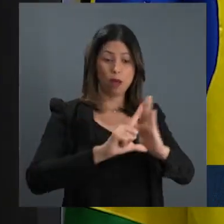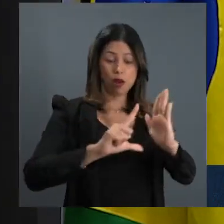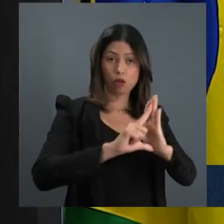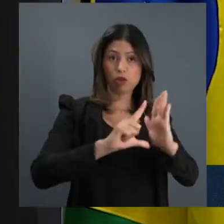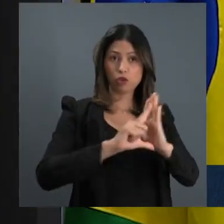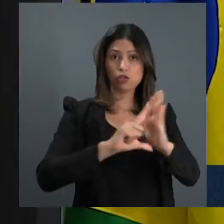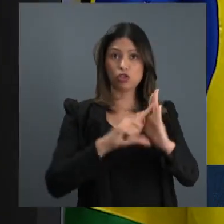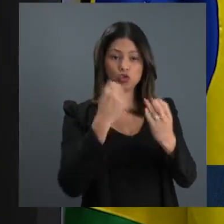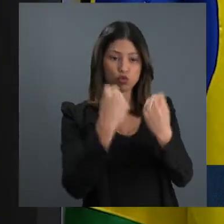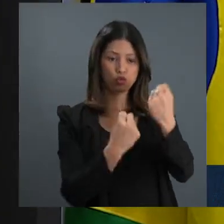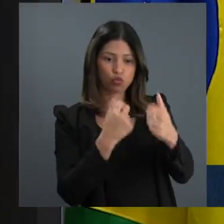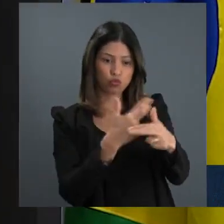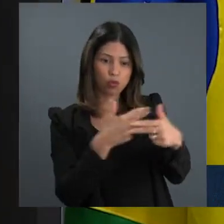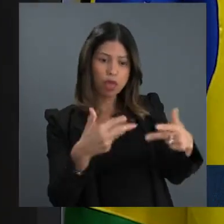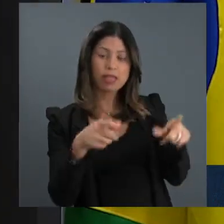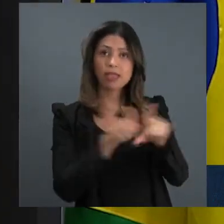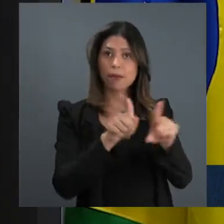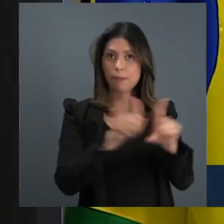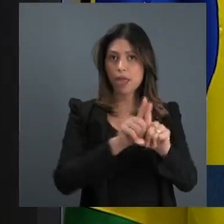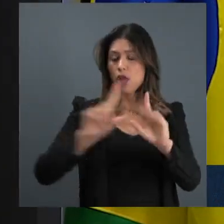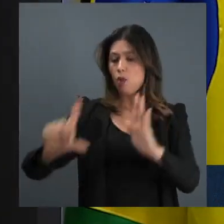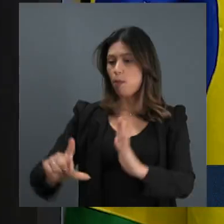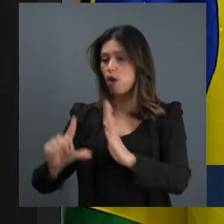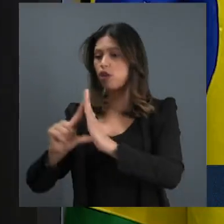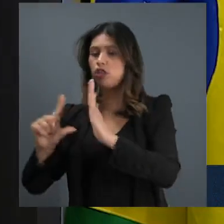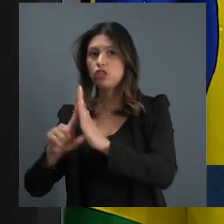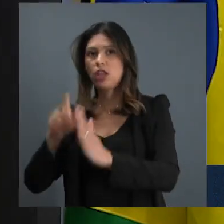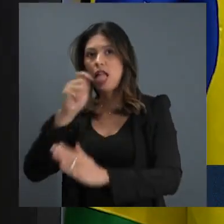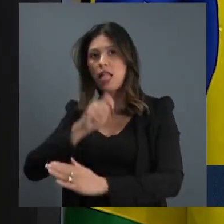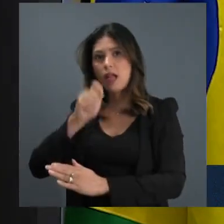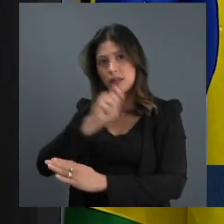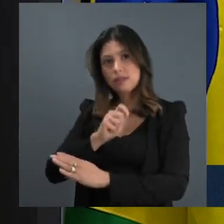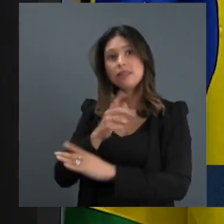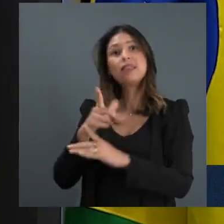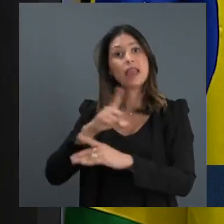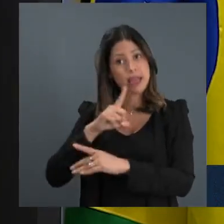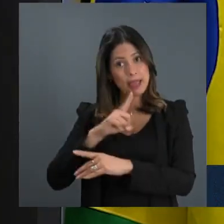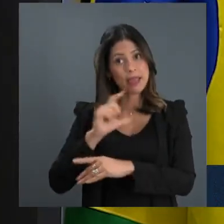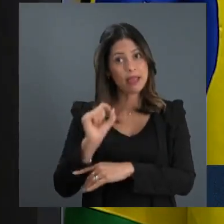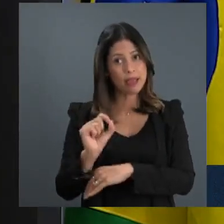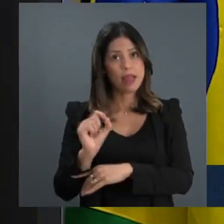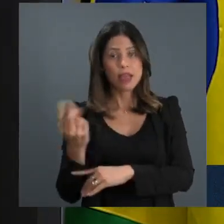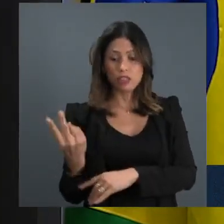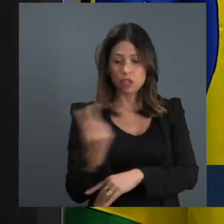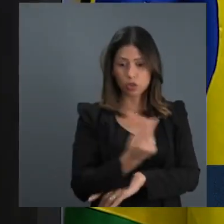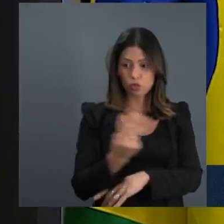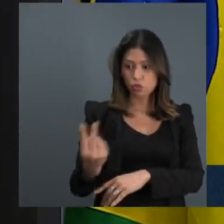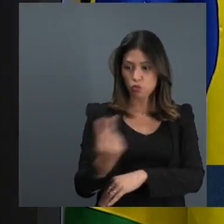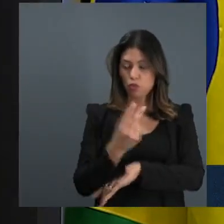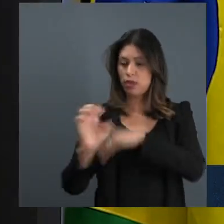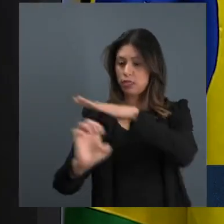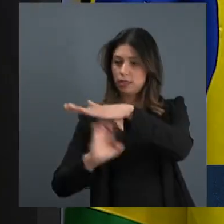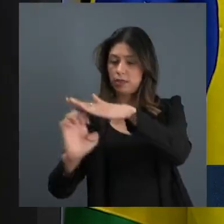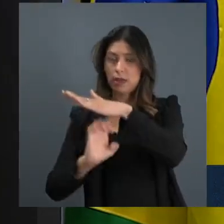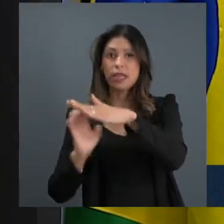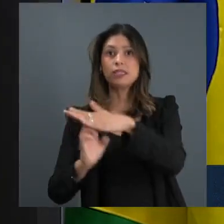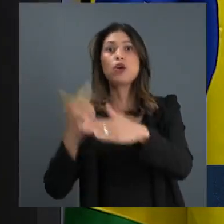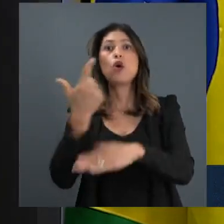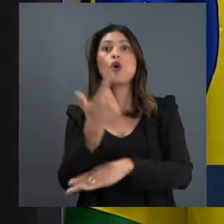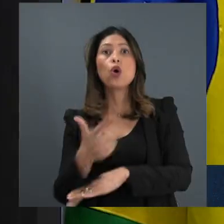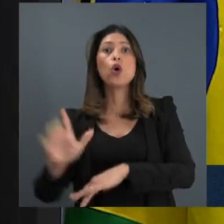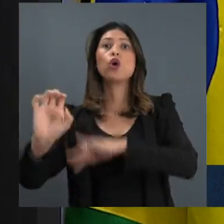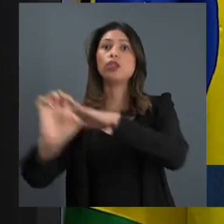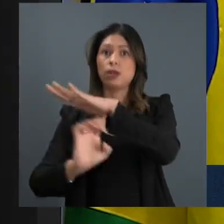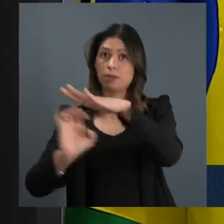veículos e uma sorveteria, presidente. Um mercado de Macapá, no Amapá,